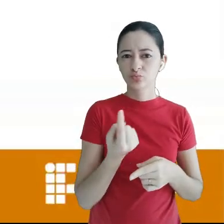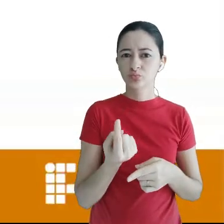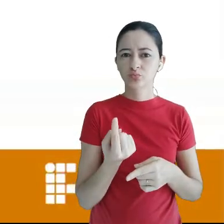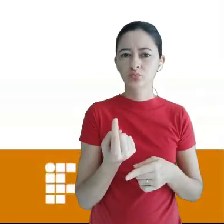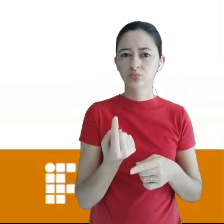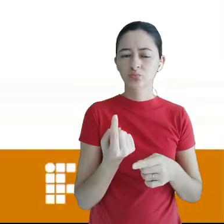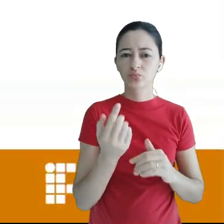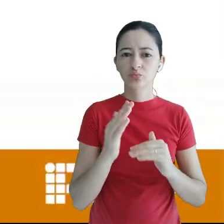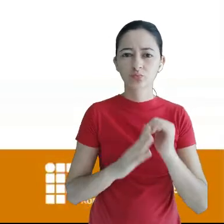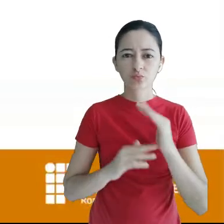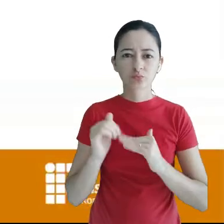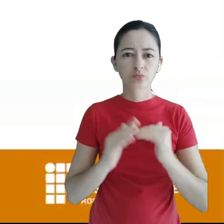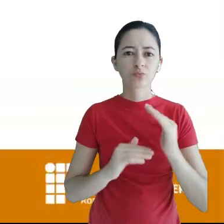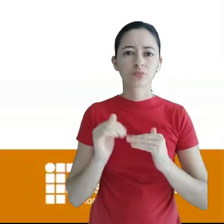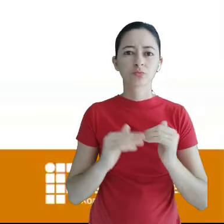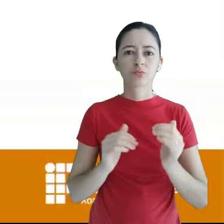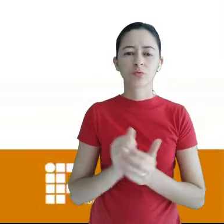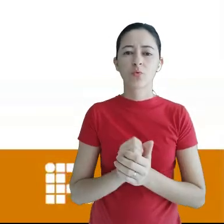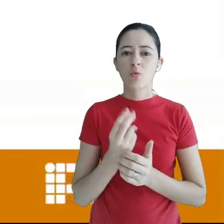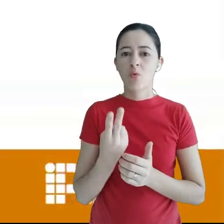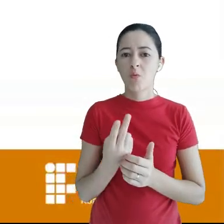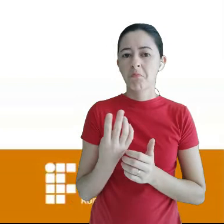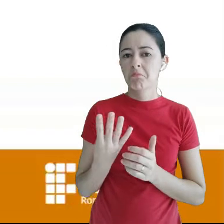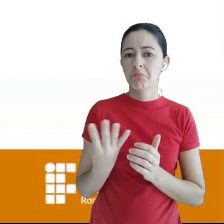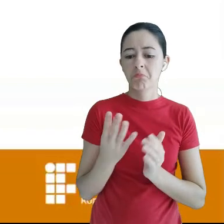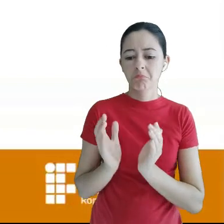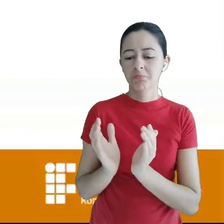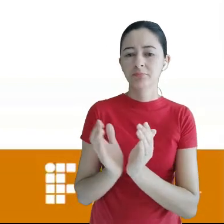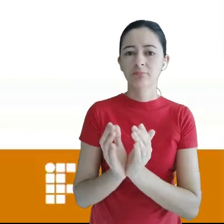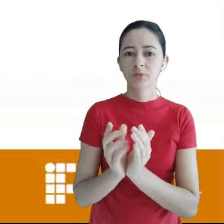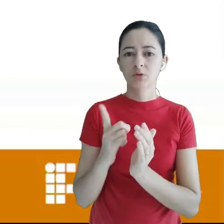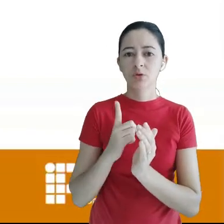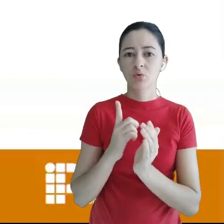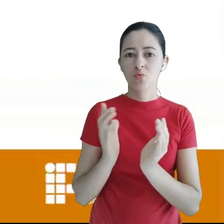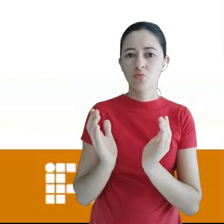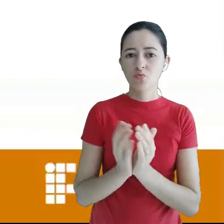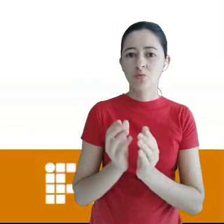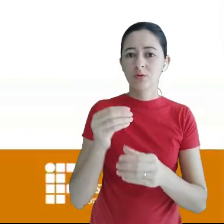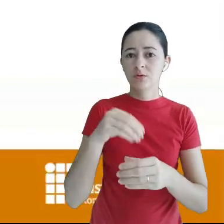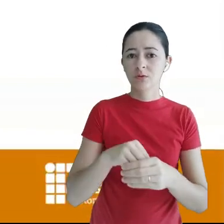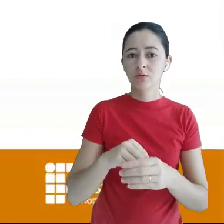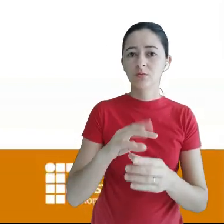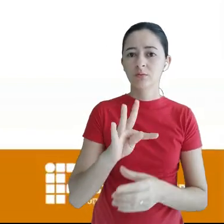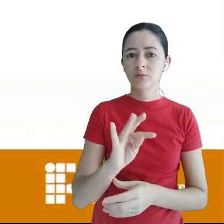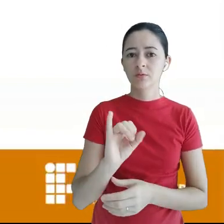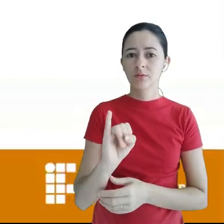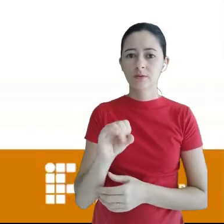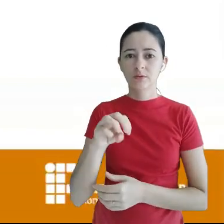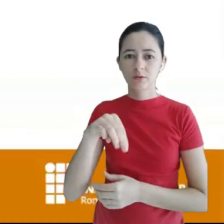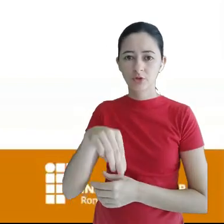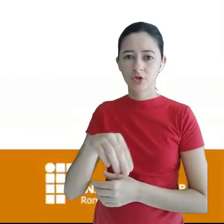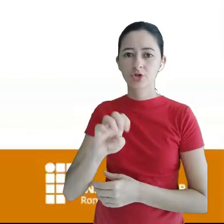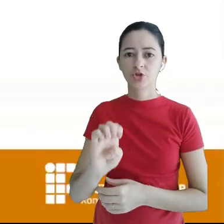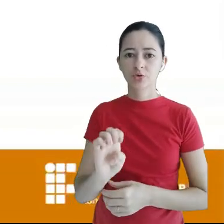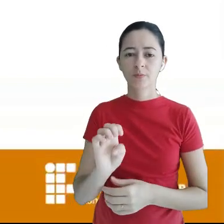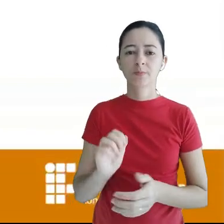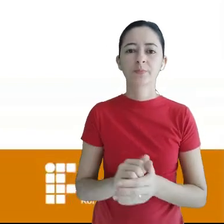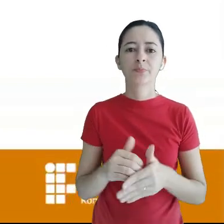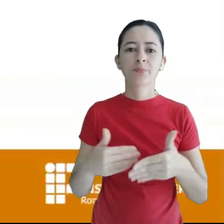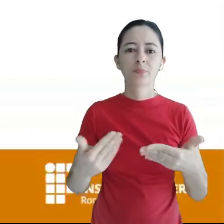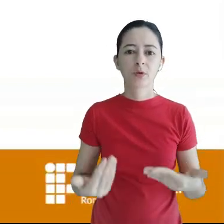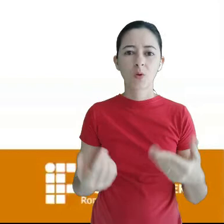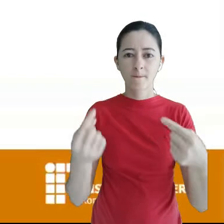um conjunto de jogadores, forma um time. Então, eu tenho aqui vários jogadores, forma um time.